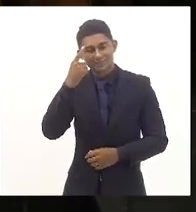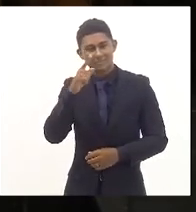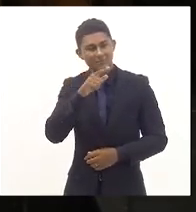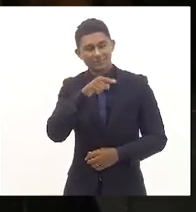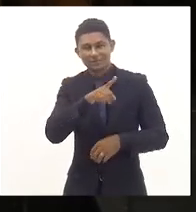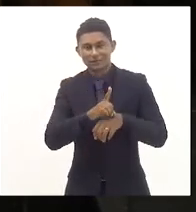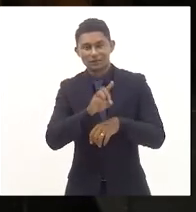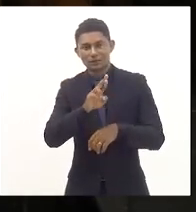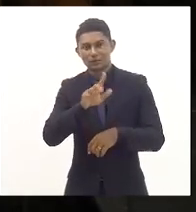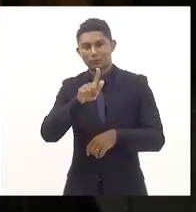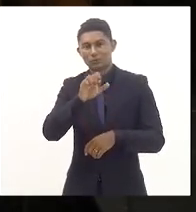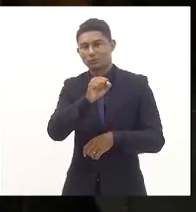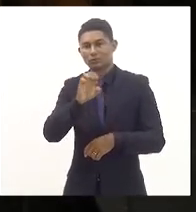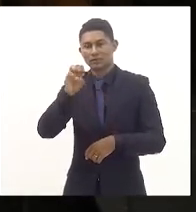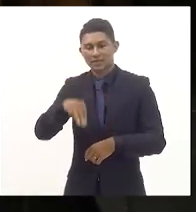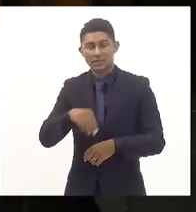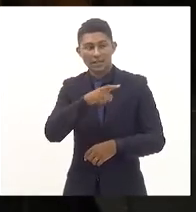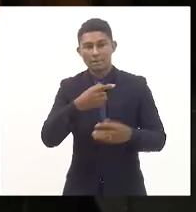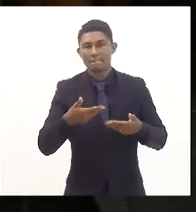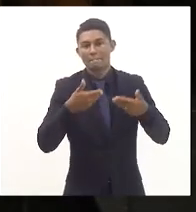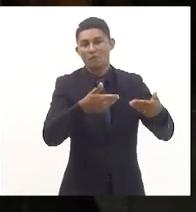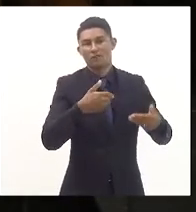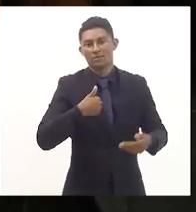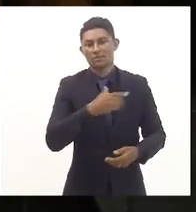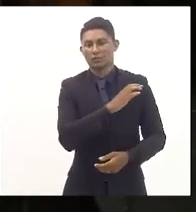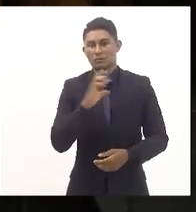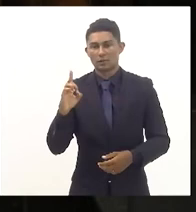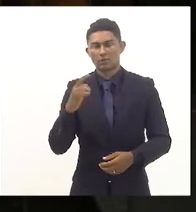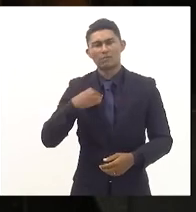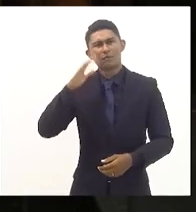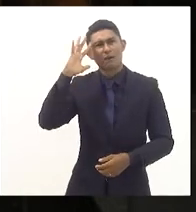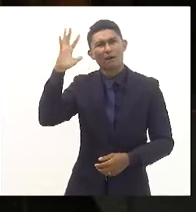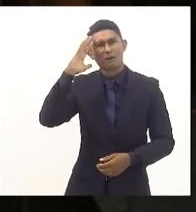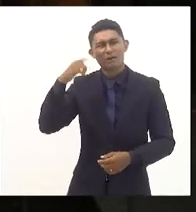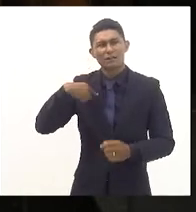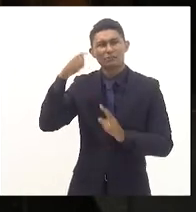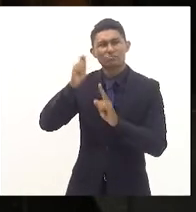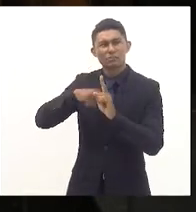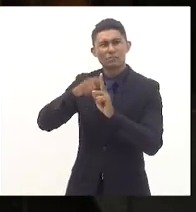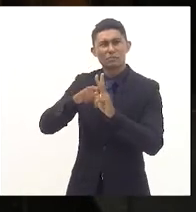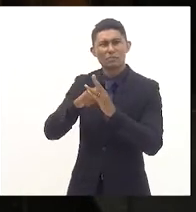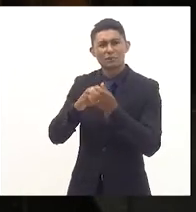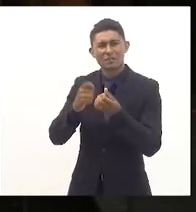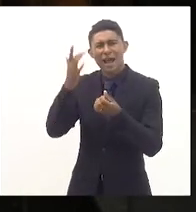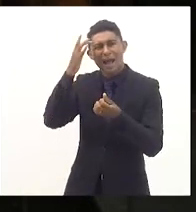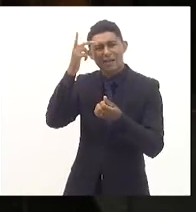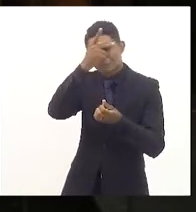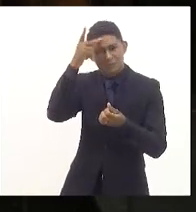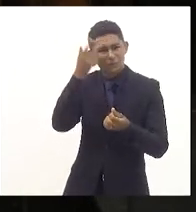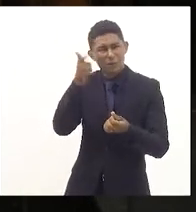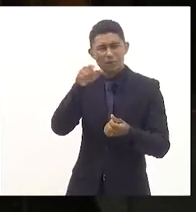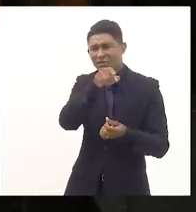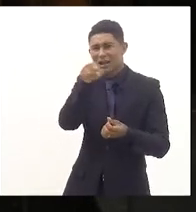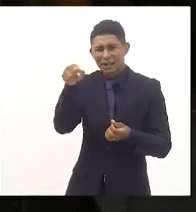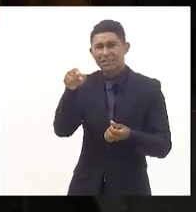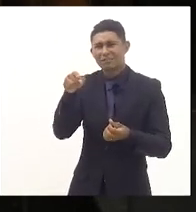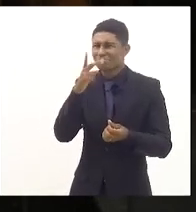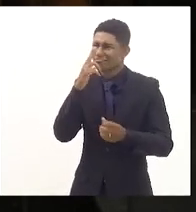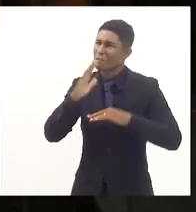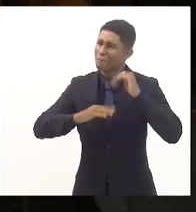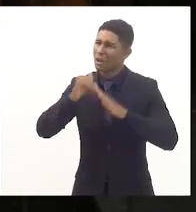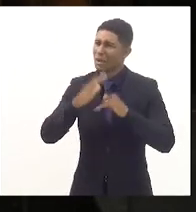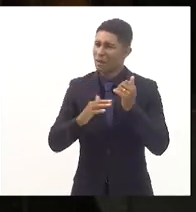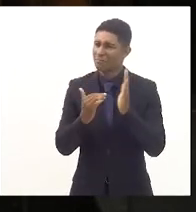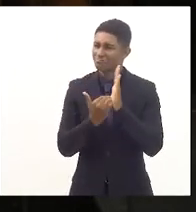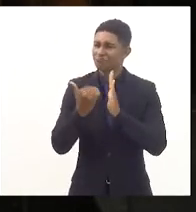buceo Dr Rússia me chama da ser coordenadora Eu imagino com seis meses que existem pessoas que tem muito mais mérito do que eu para ser